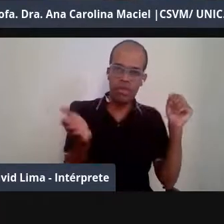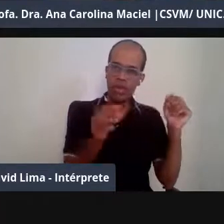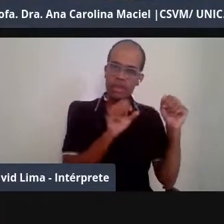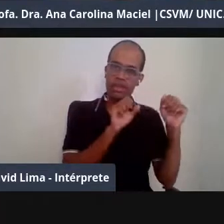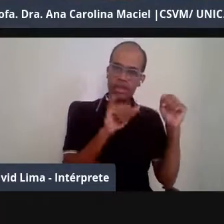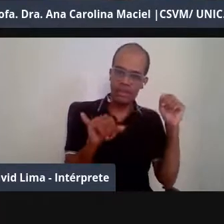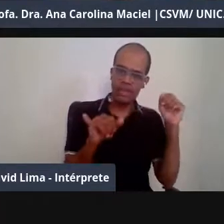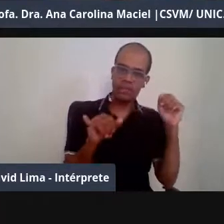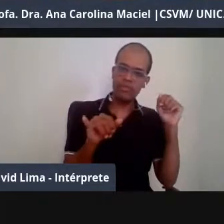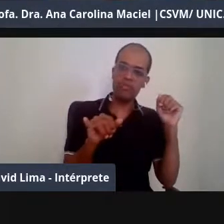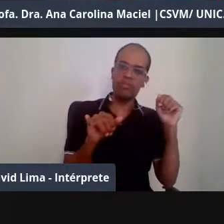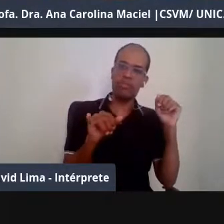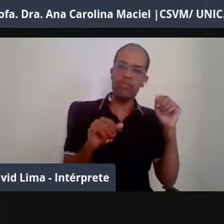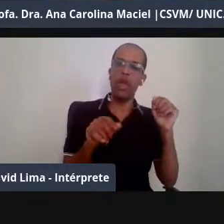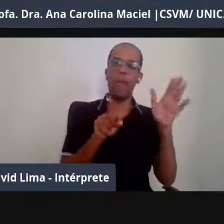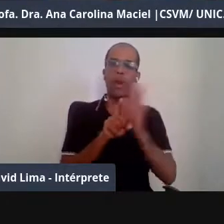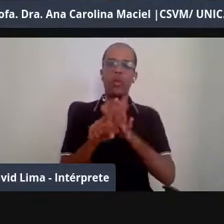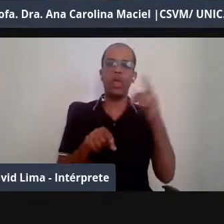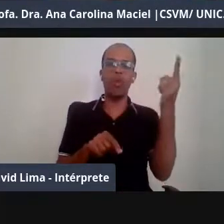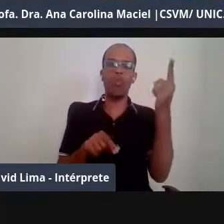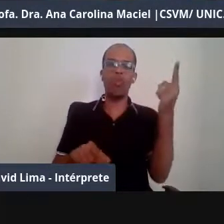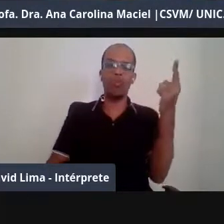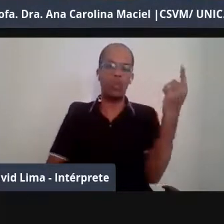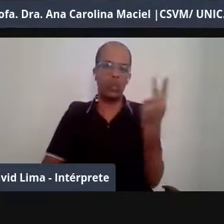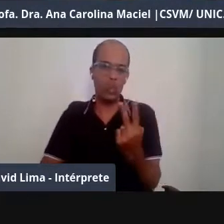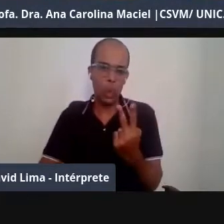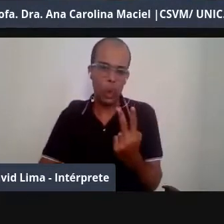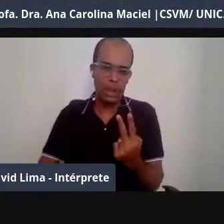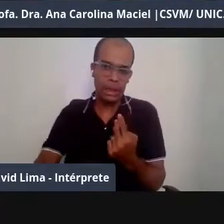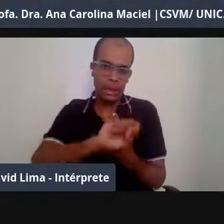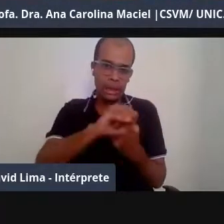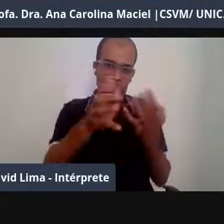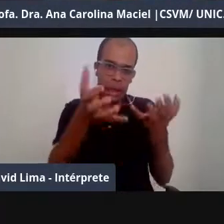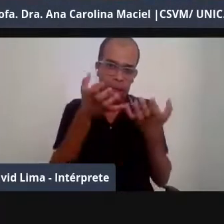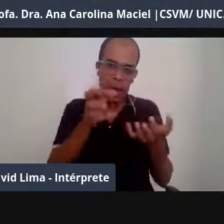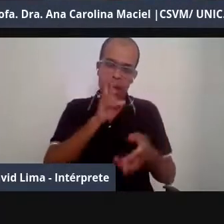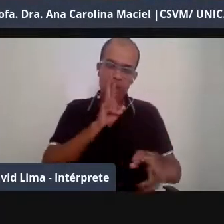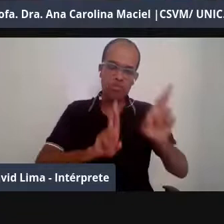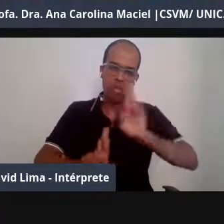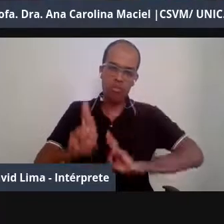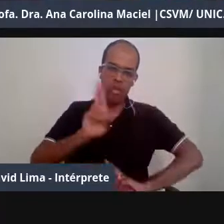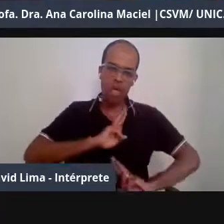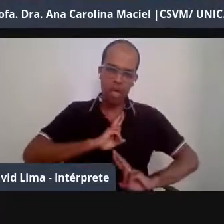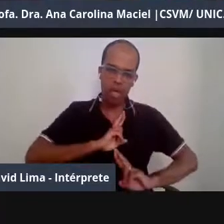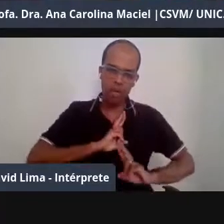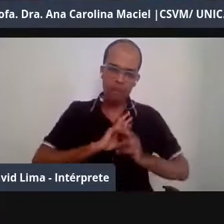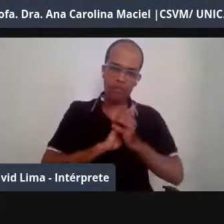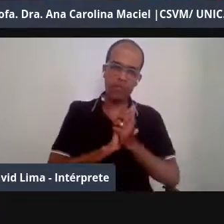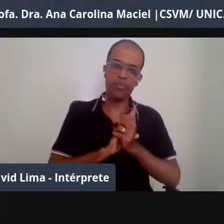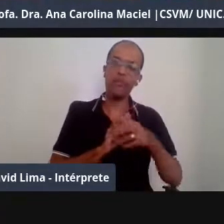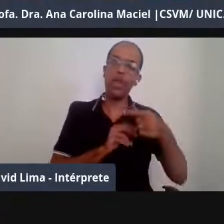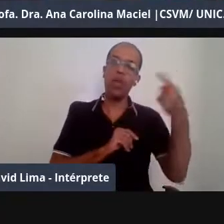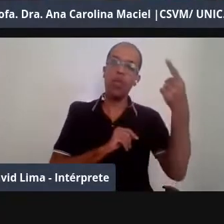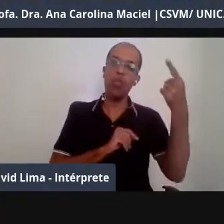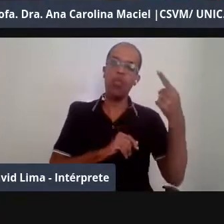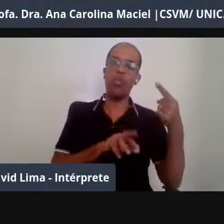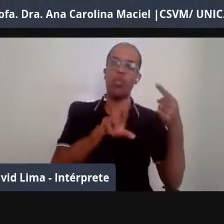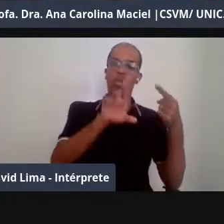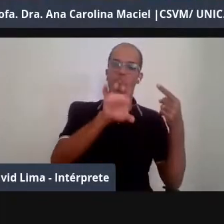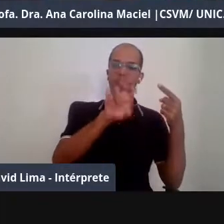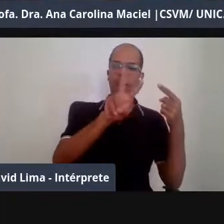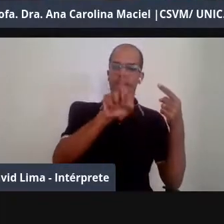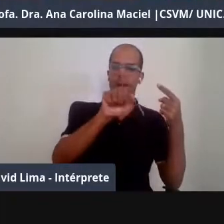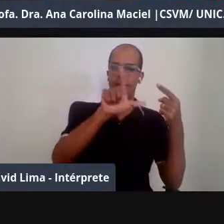ou pergunta 1, a 2, daí, se alguém quiser responder. 1. O Revalida é a única forma